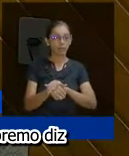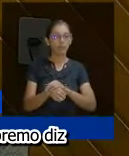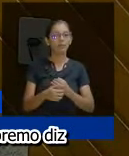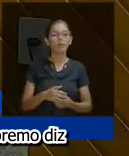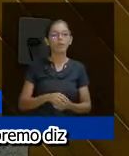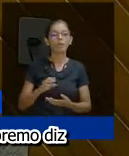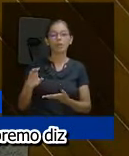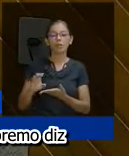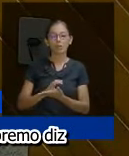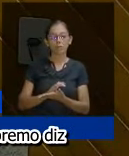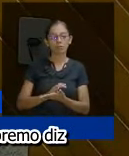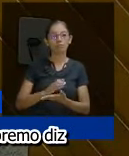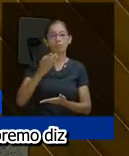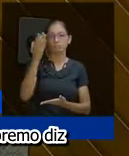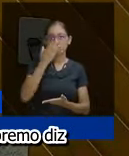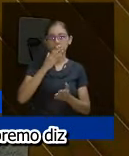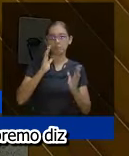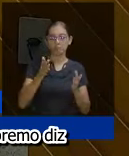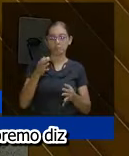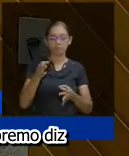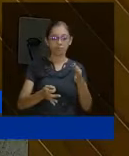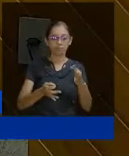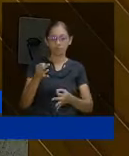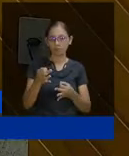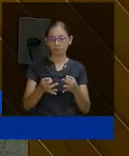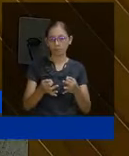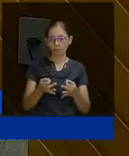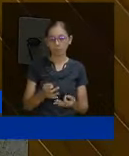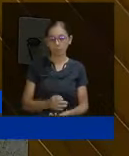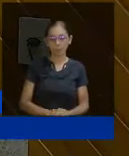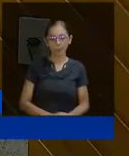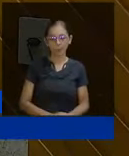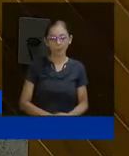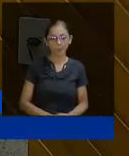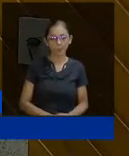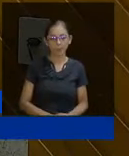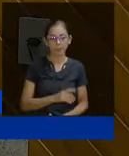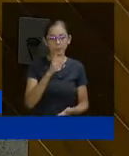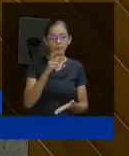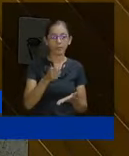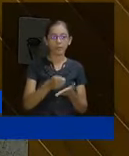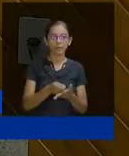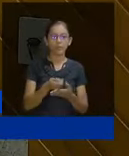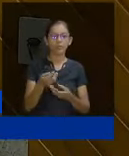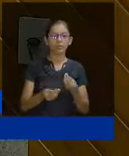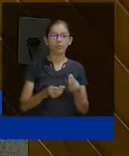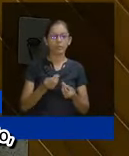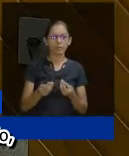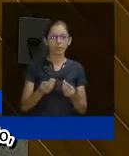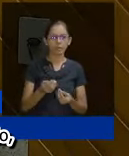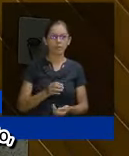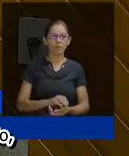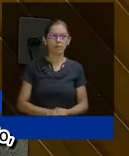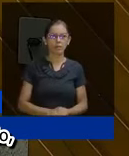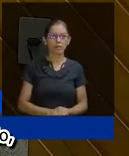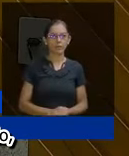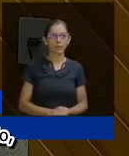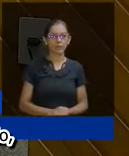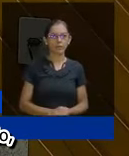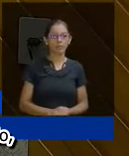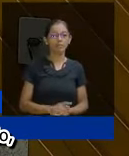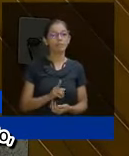das contas pelo Tribunal de Contas. O Supremo diz que a decisão do Tribunal de Contas ela é um prévio parecer